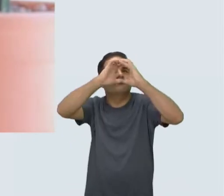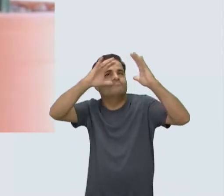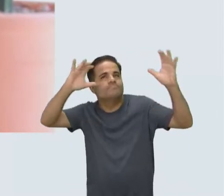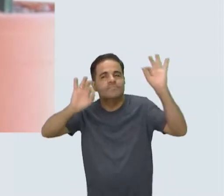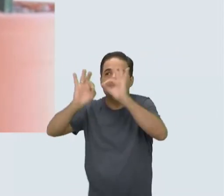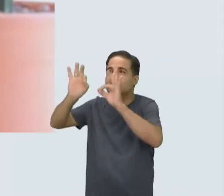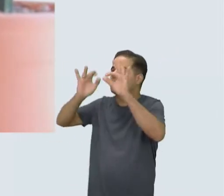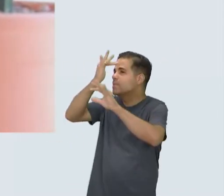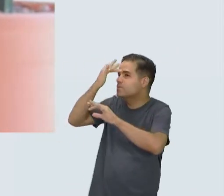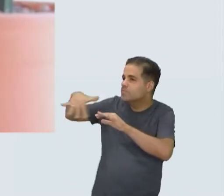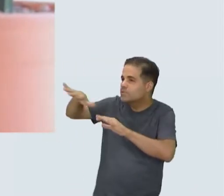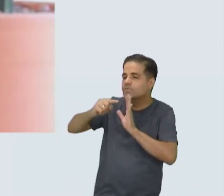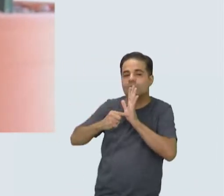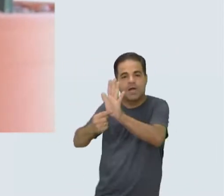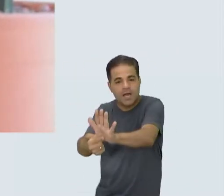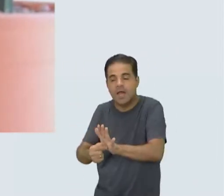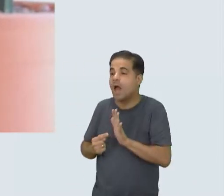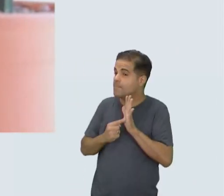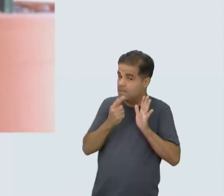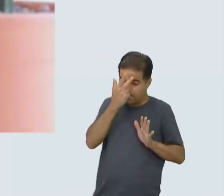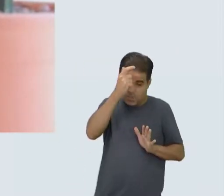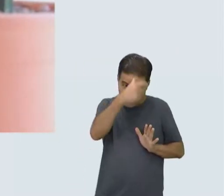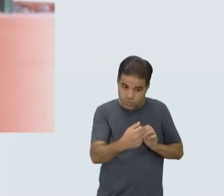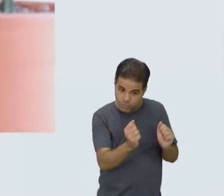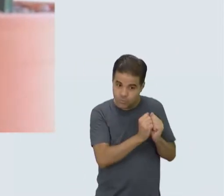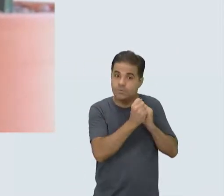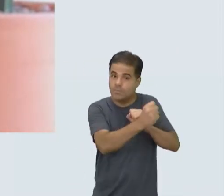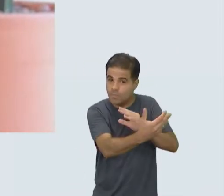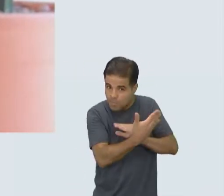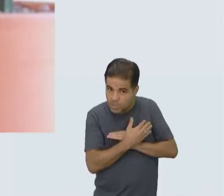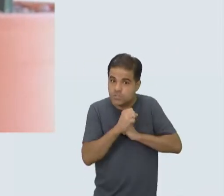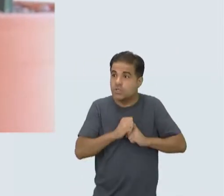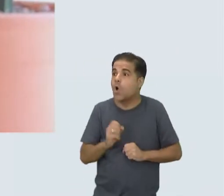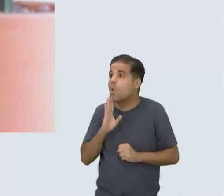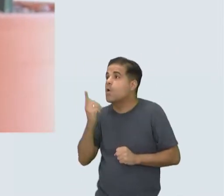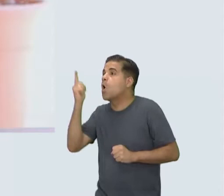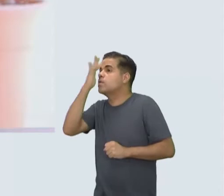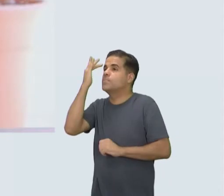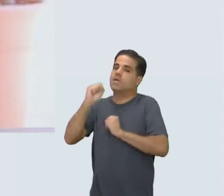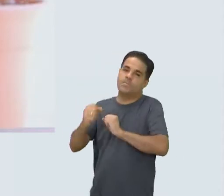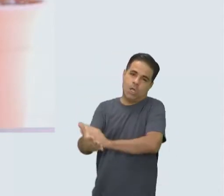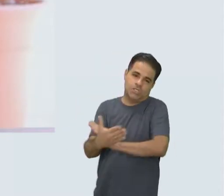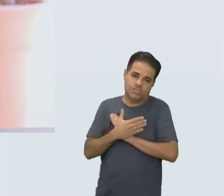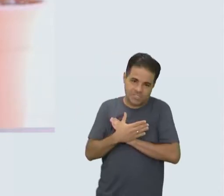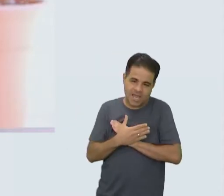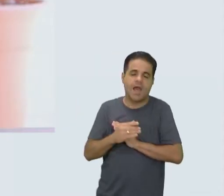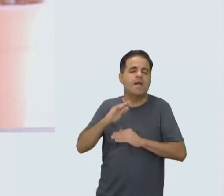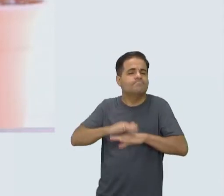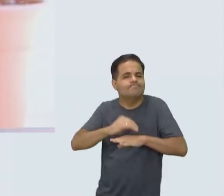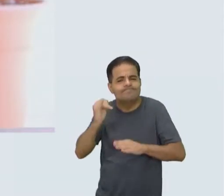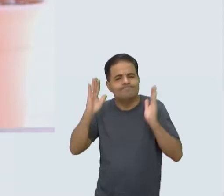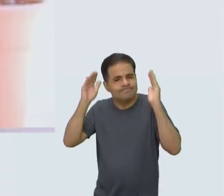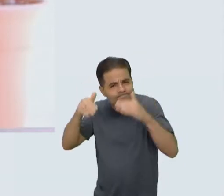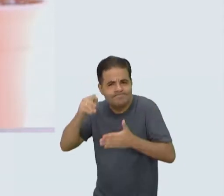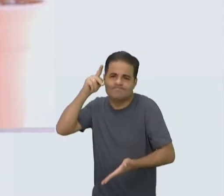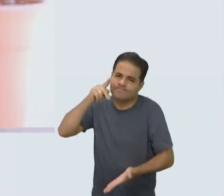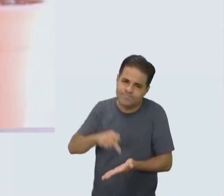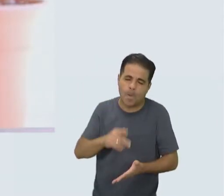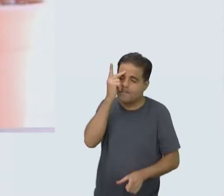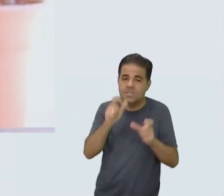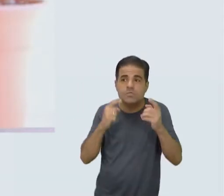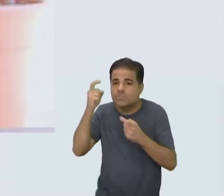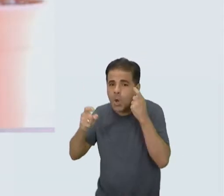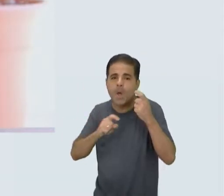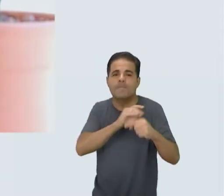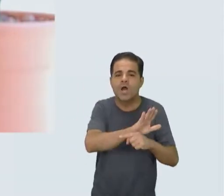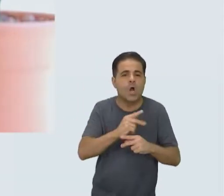para as pessoas, porque às vezes quem tá do seu lado pode te ajudar ou conhece alguém que pode te ajudar. E importe-se verdadeiramente com as pessoas.